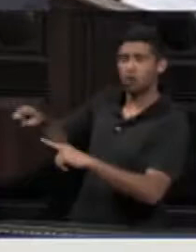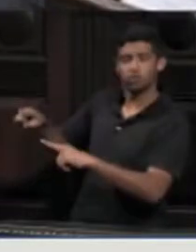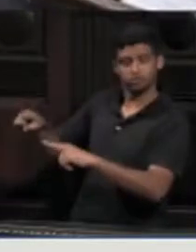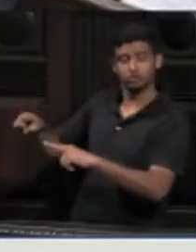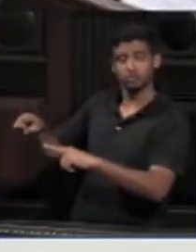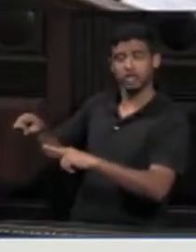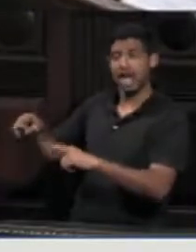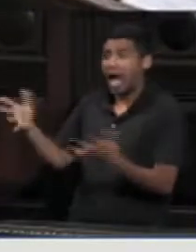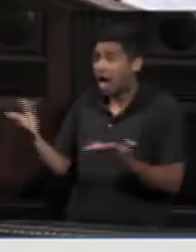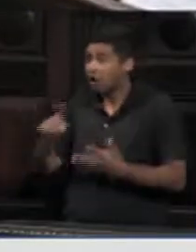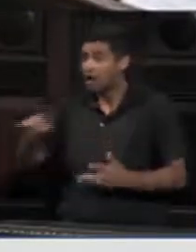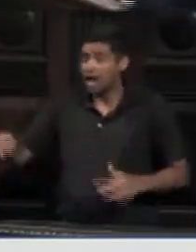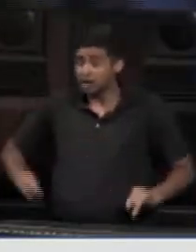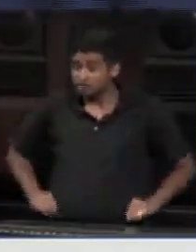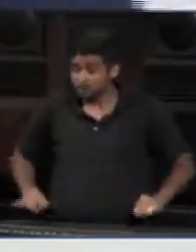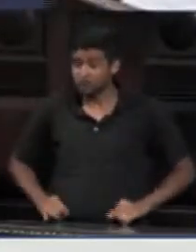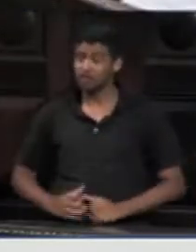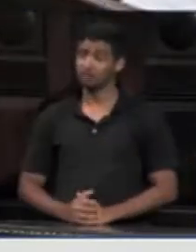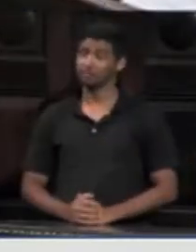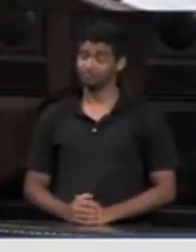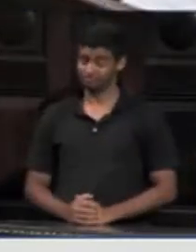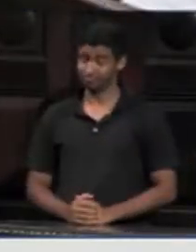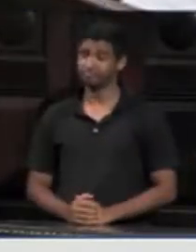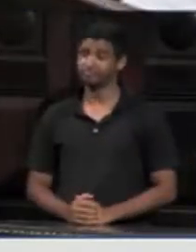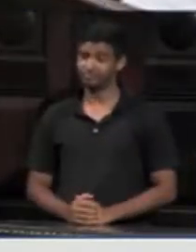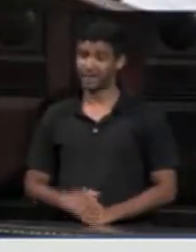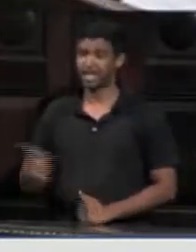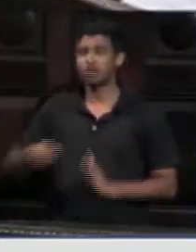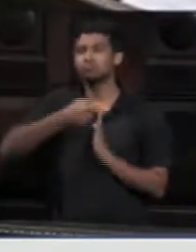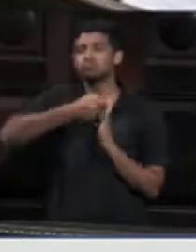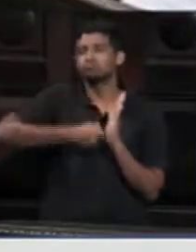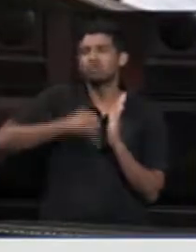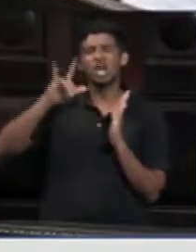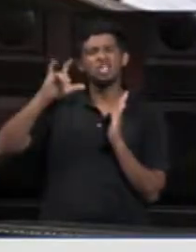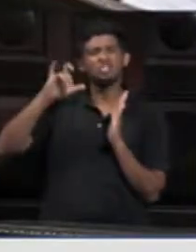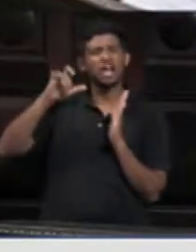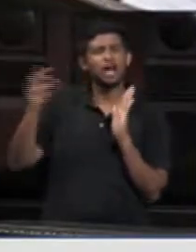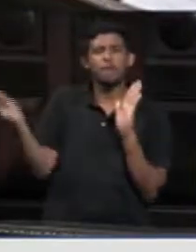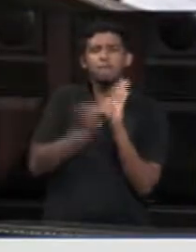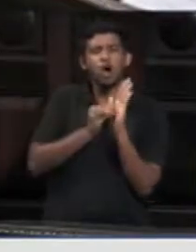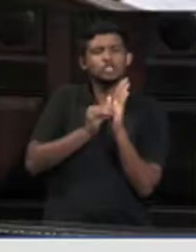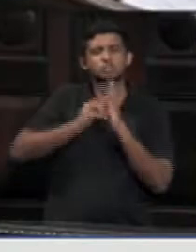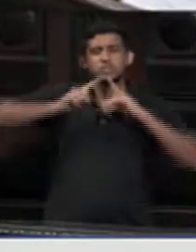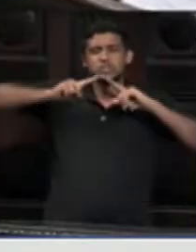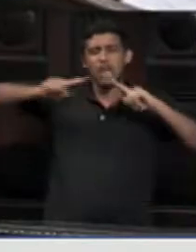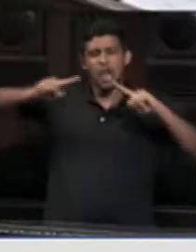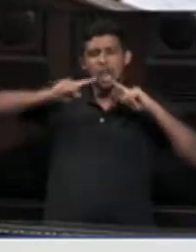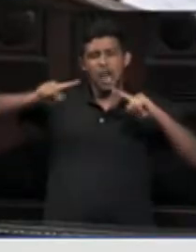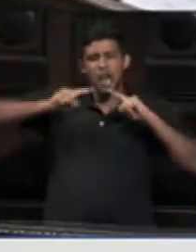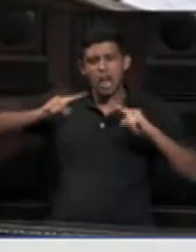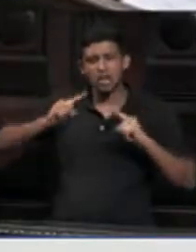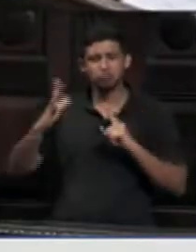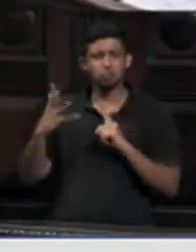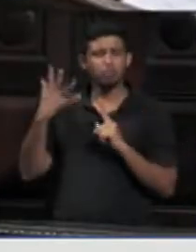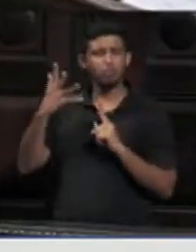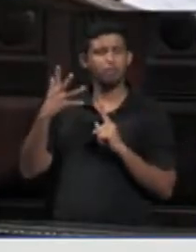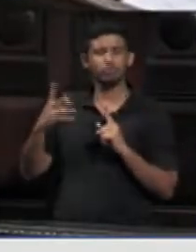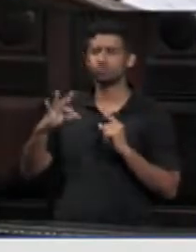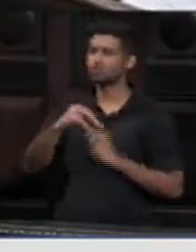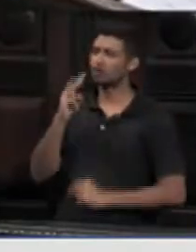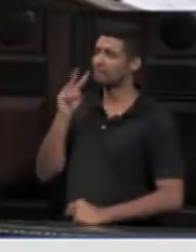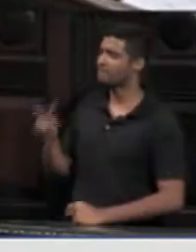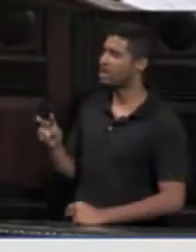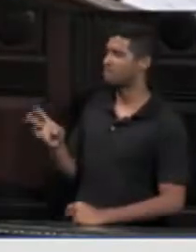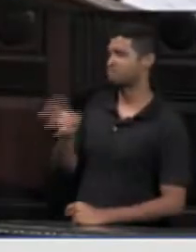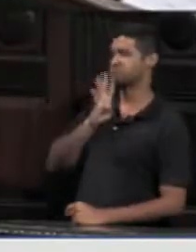também um discurso que é justo, que nós respeitamos, que nós conhecemos. É preciso